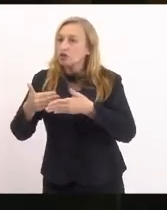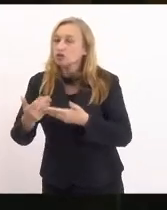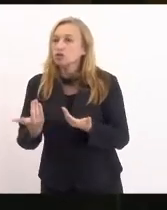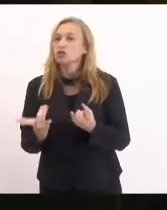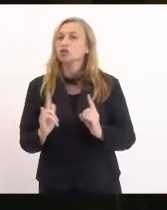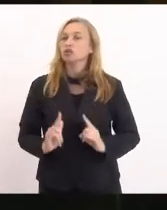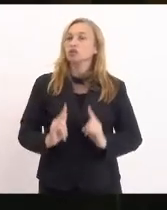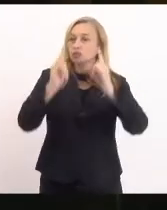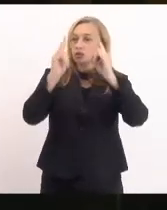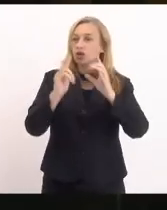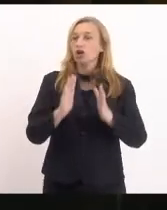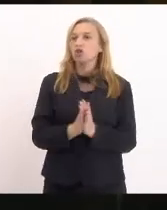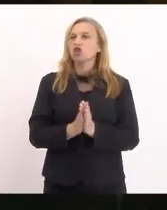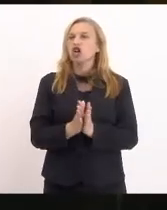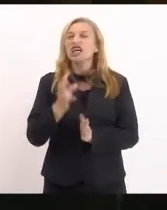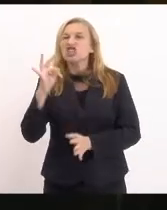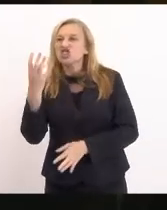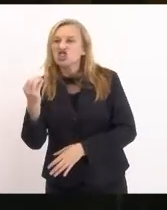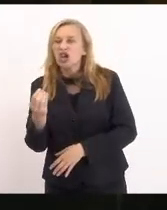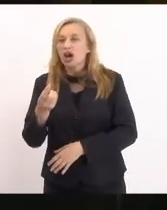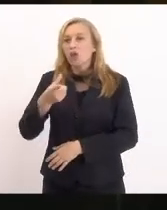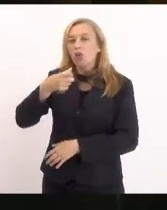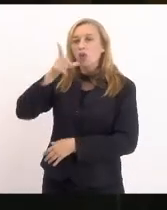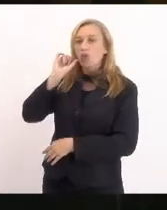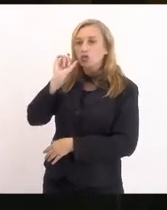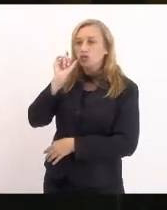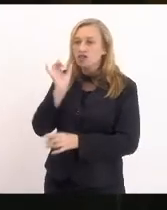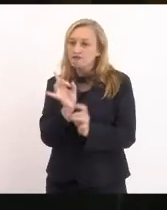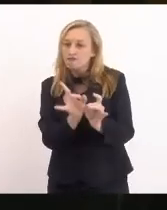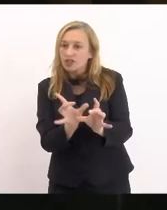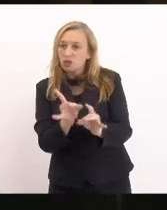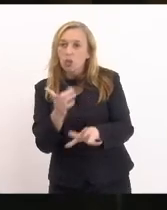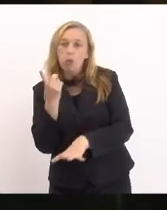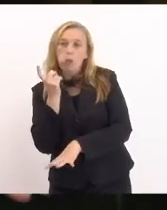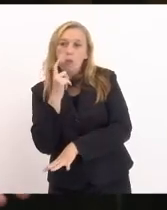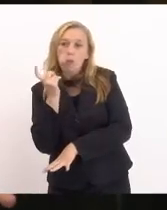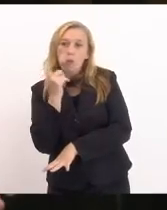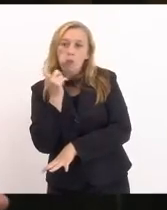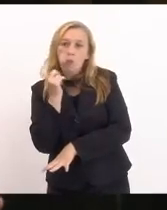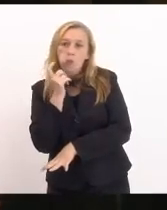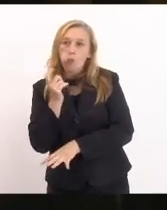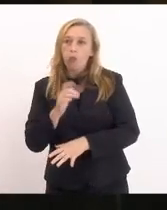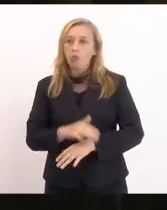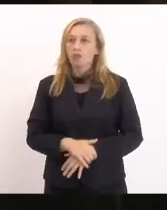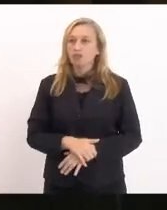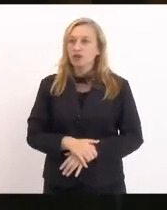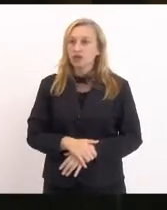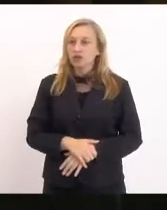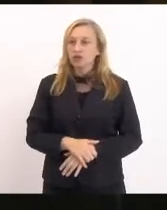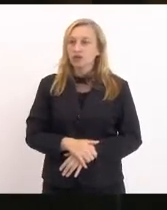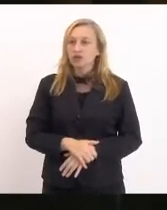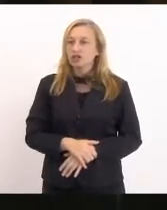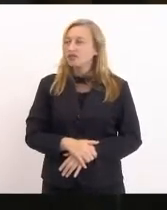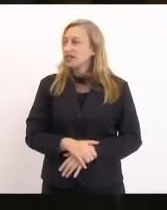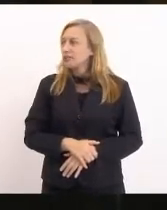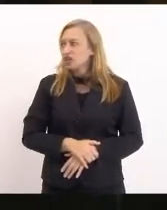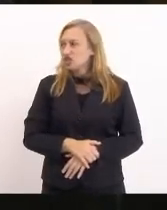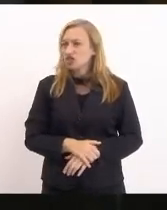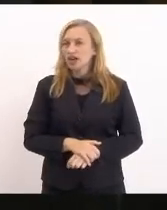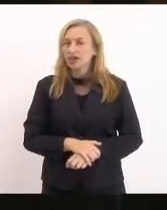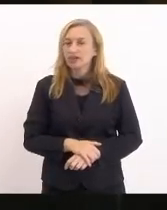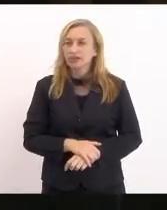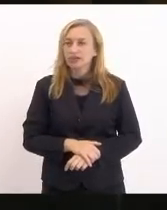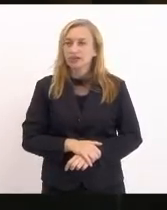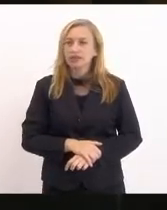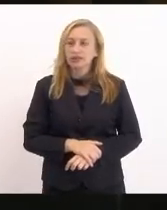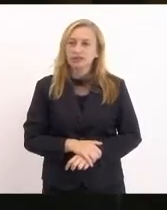Iago ontem, vendedor de balas, informal, sem licença. Esses vendedores, esses ambulantes são